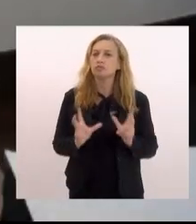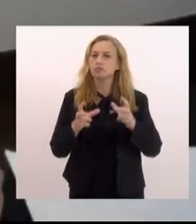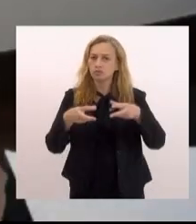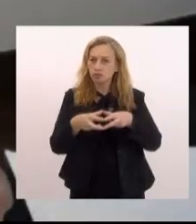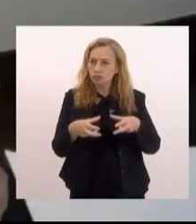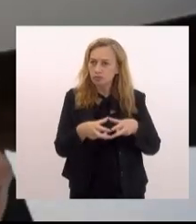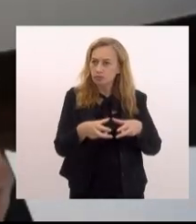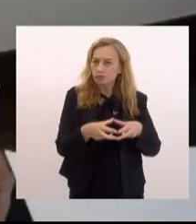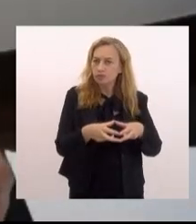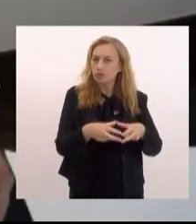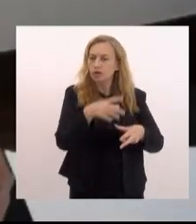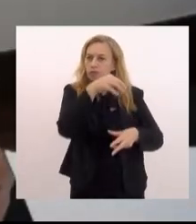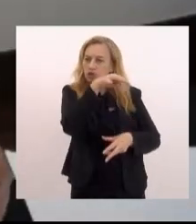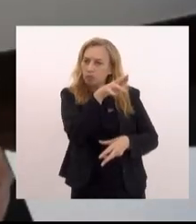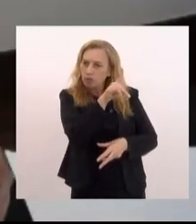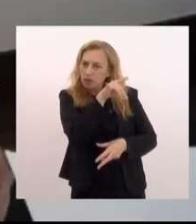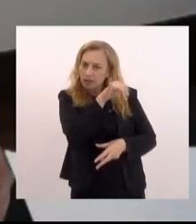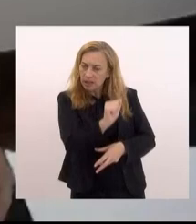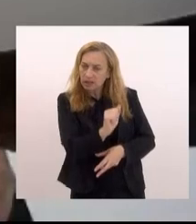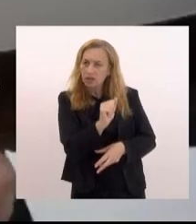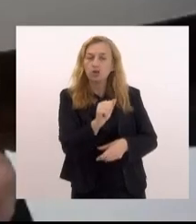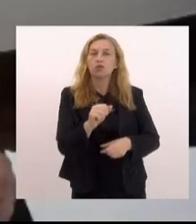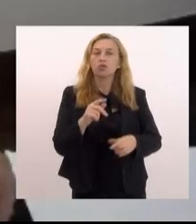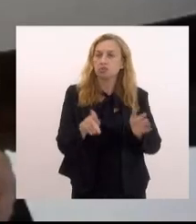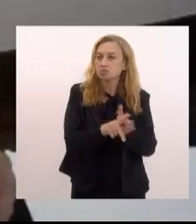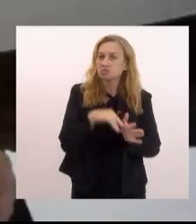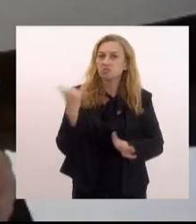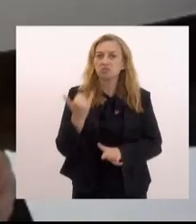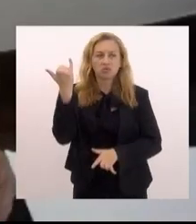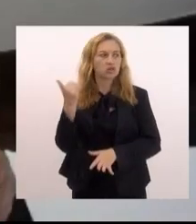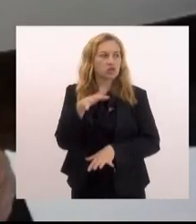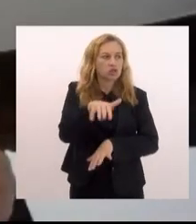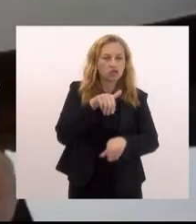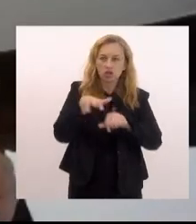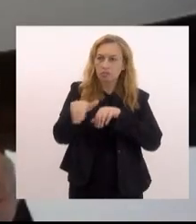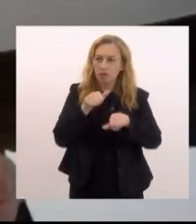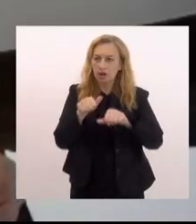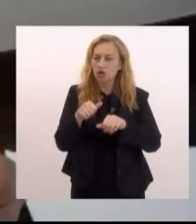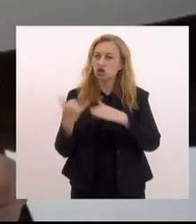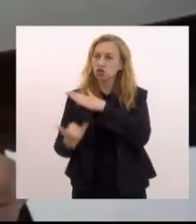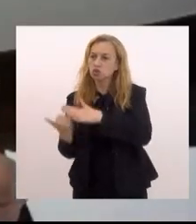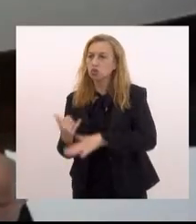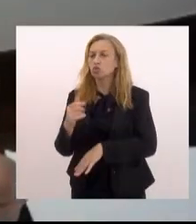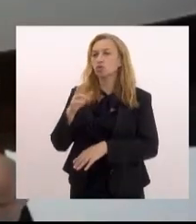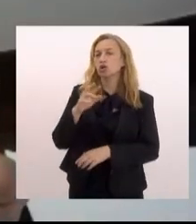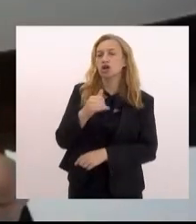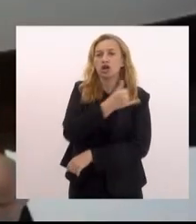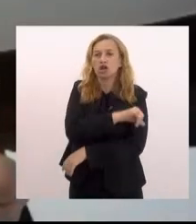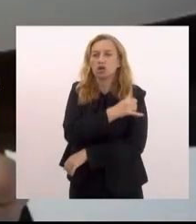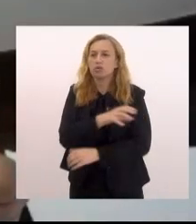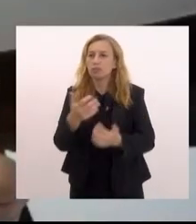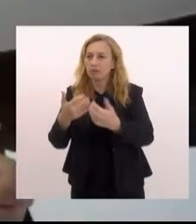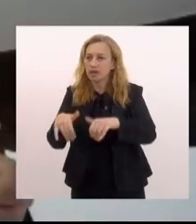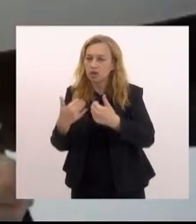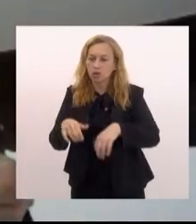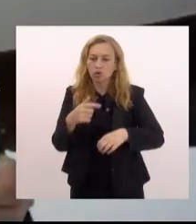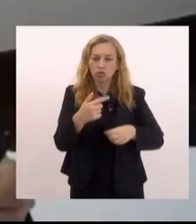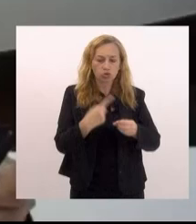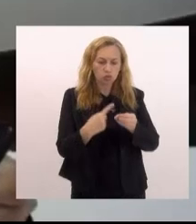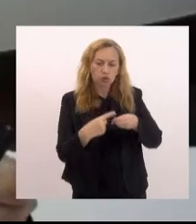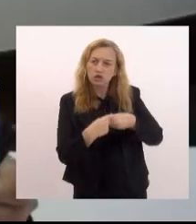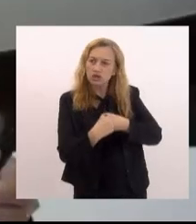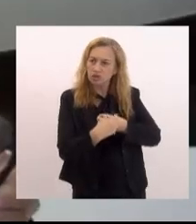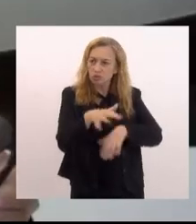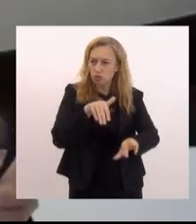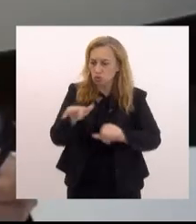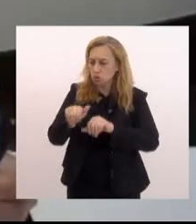Região Metropolitana. O projeto é muito importante, chamar o Instituto Rio Metrópole, chamar os municípios estão